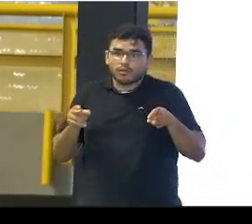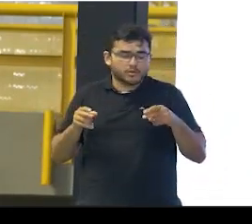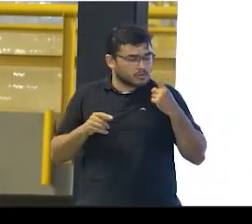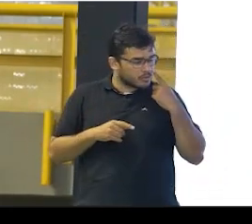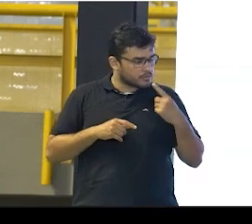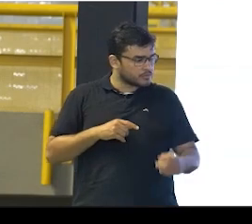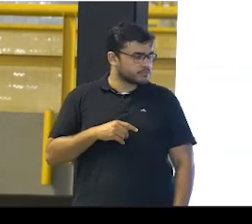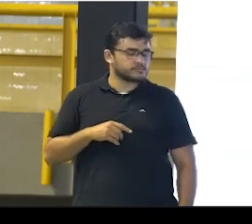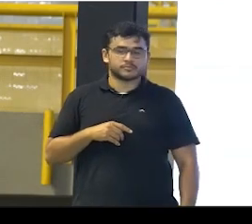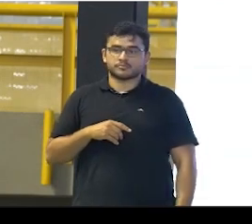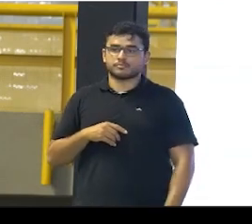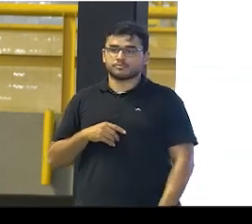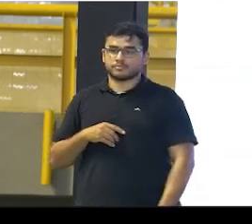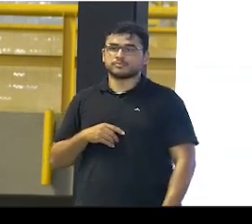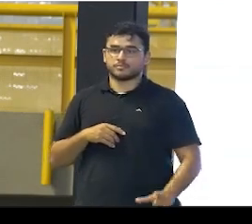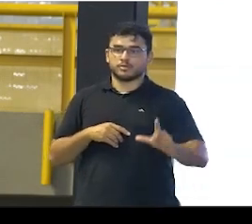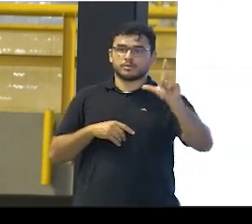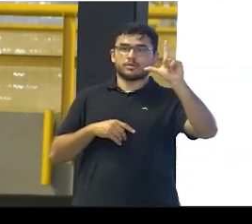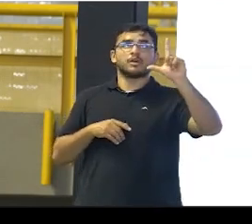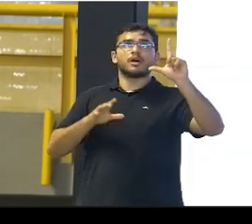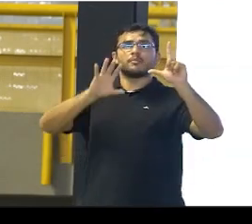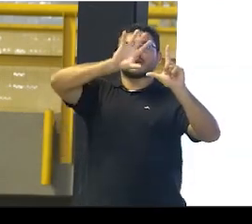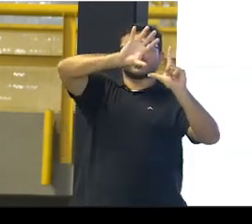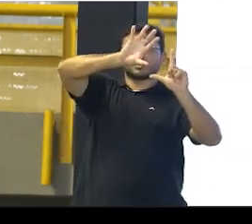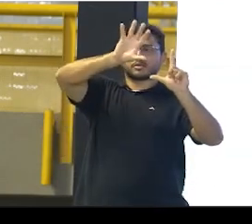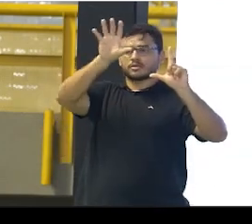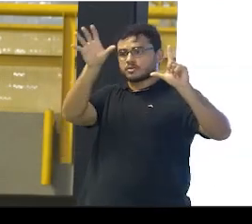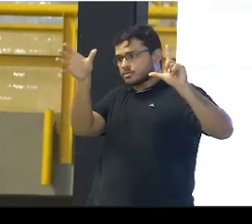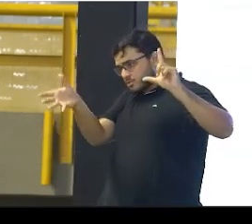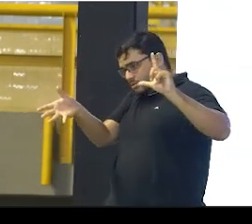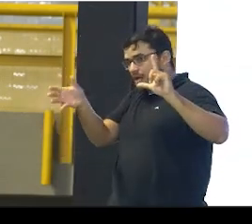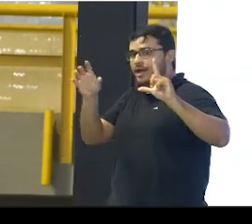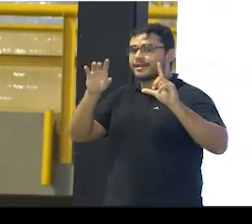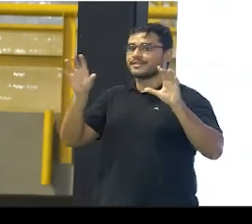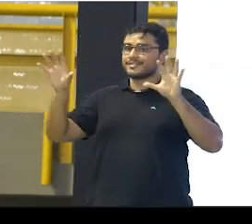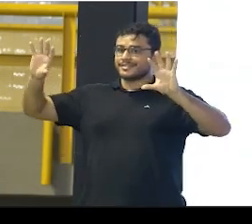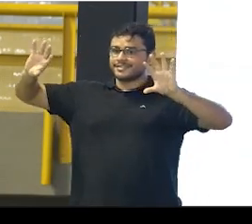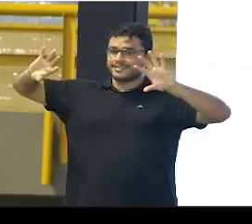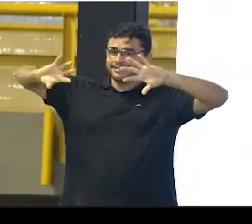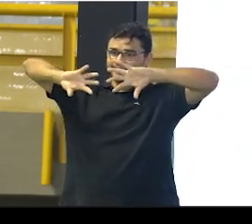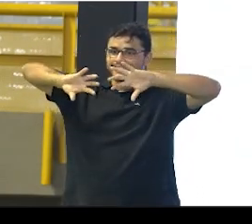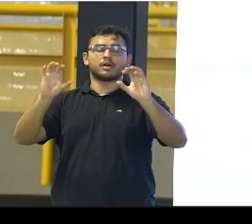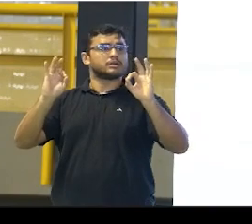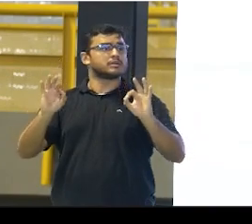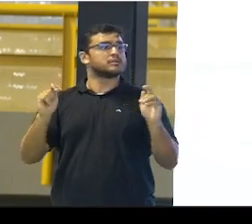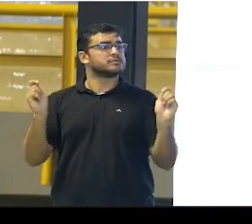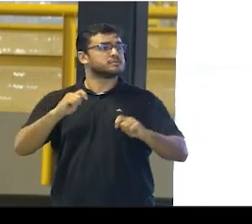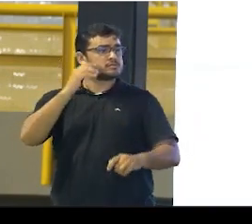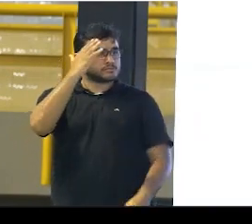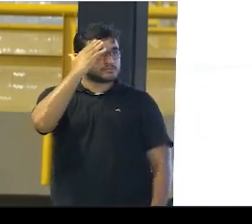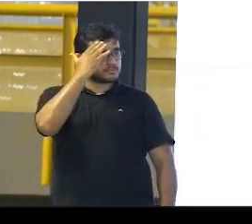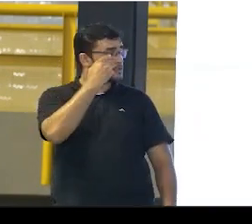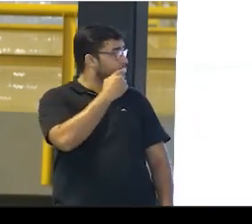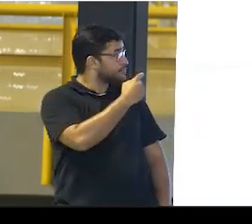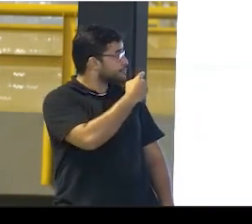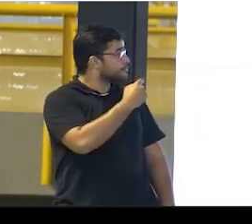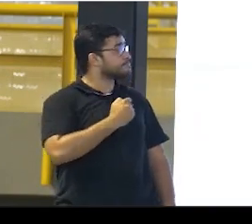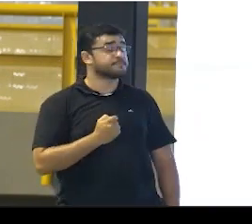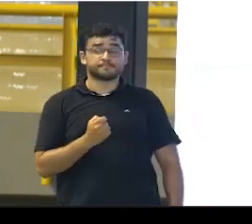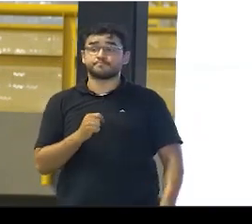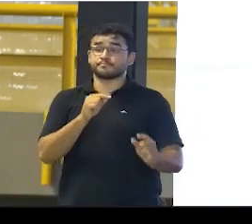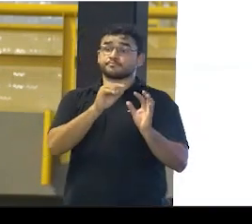você vai ver como é que desloca. Só que tem alguns bairros, como por exemplo, o Conjunto Ceará. O Conjunto Ceará,